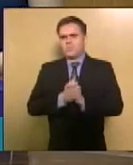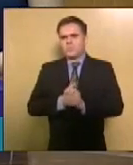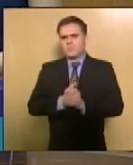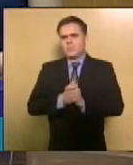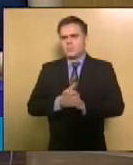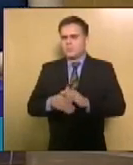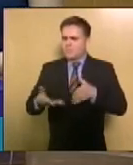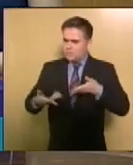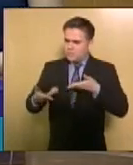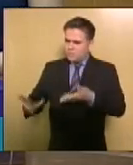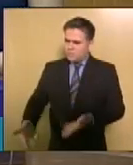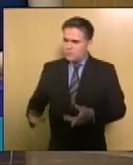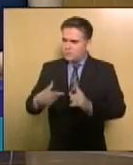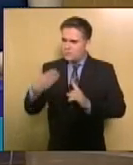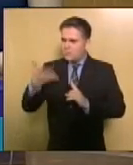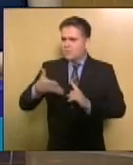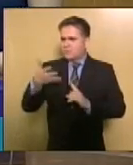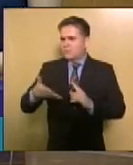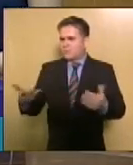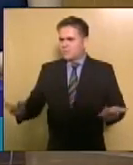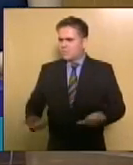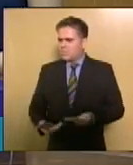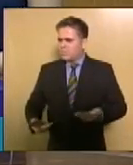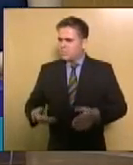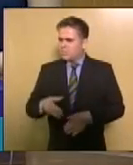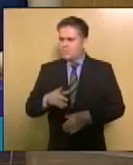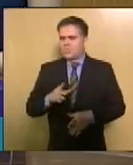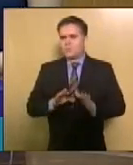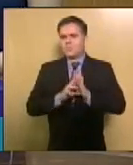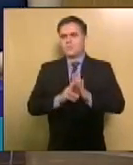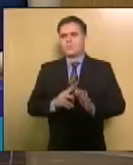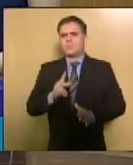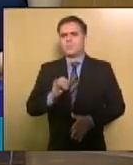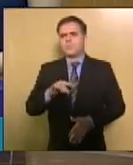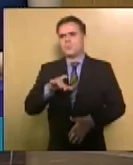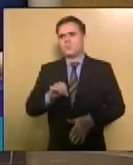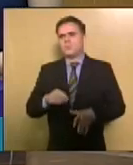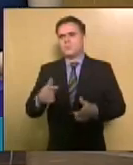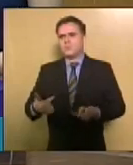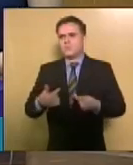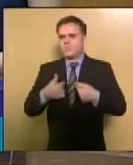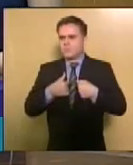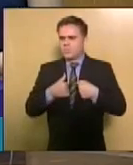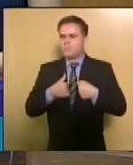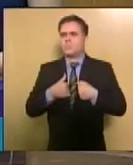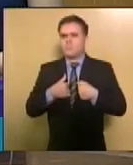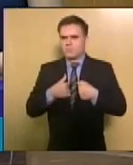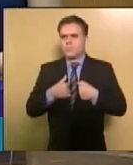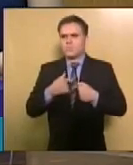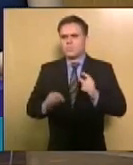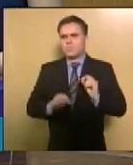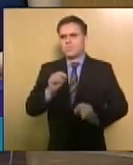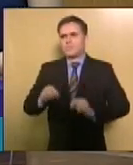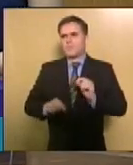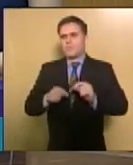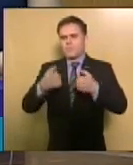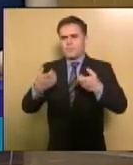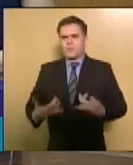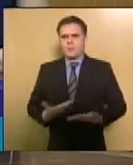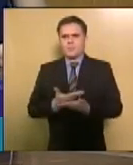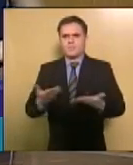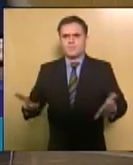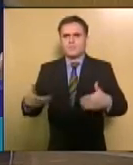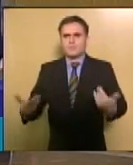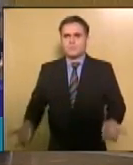nos convidou e em nome de qual eu eu eh eh falo o nome de todos